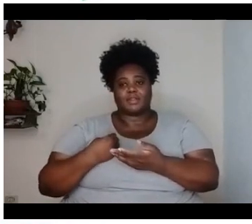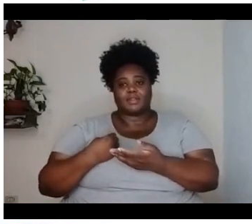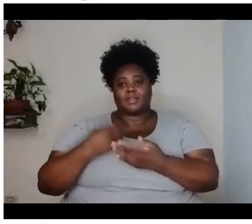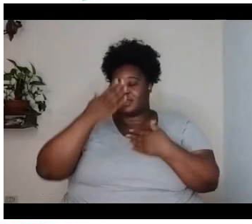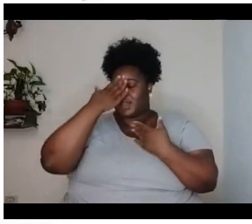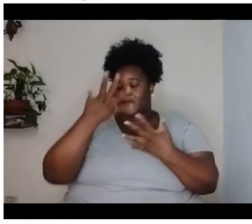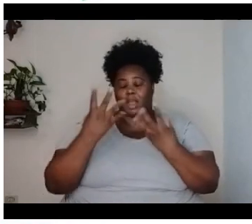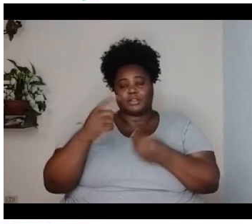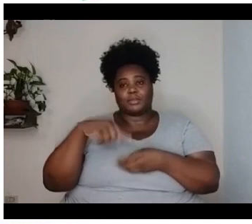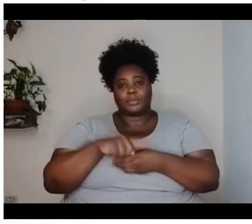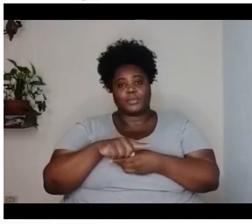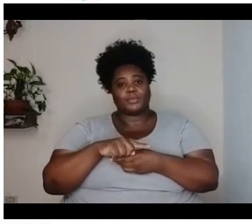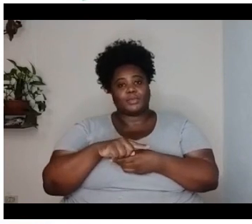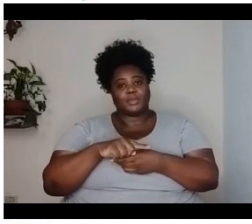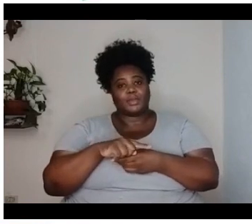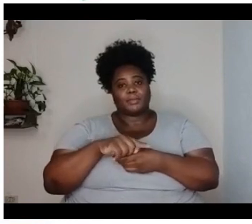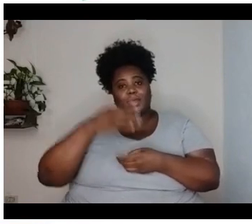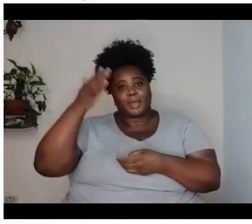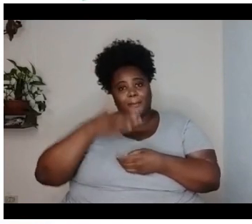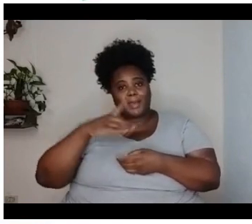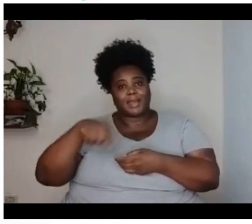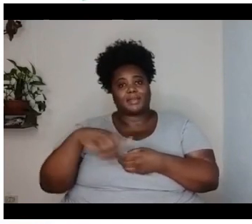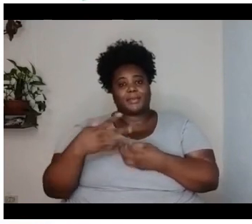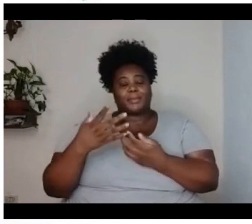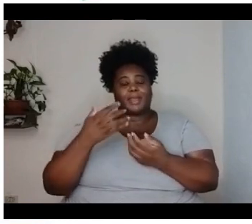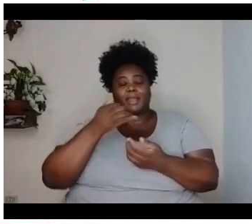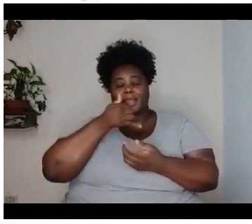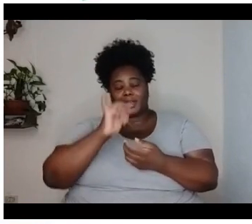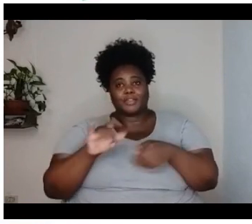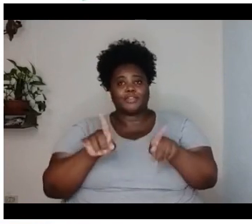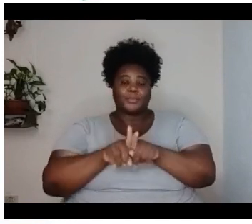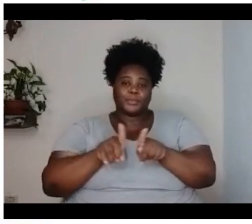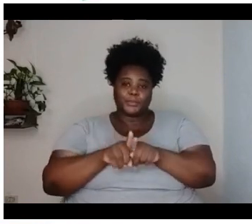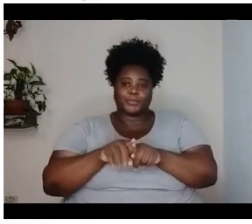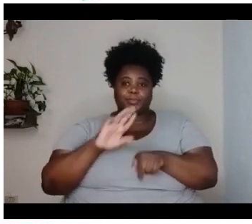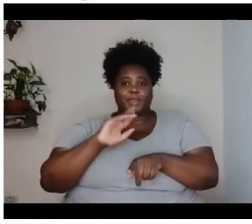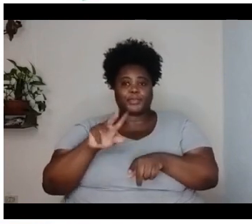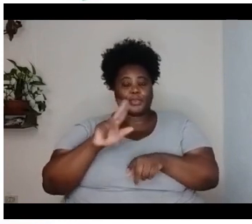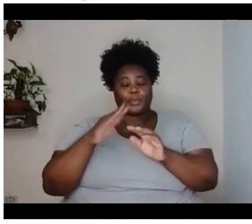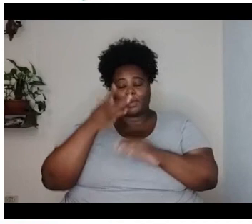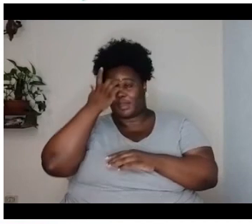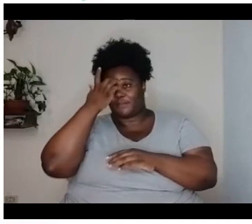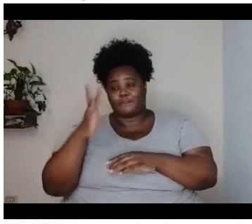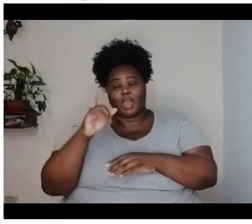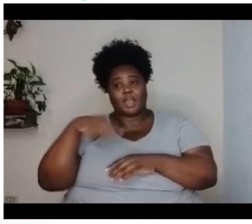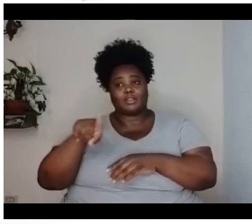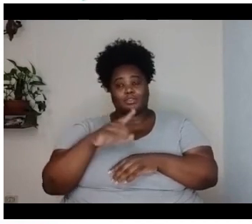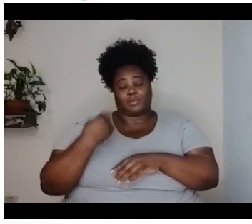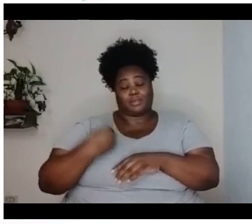muito, assim, pela presença, pela energia mesmo, né? Não tá fácil mesmo na rotina que você me